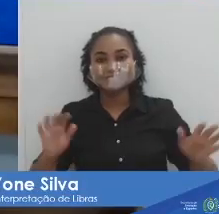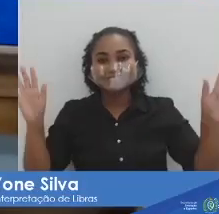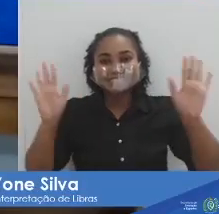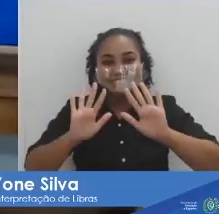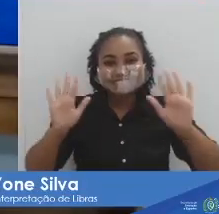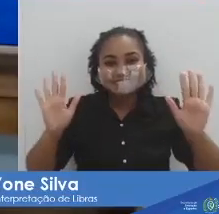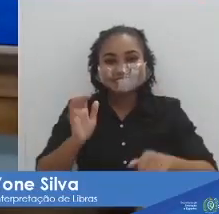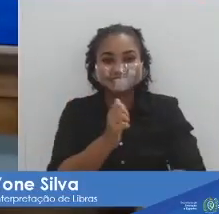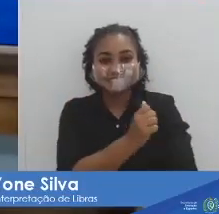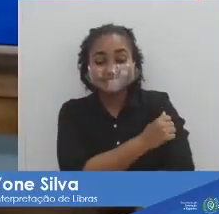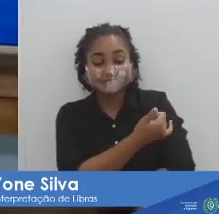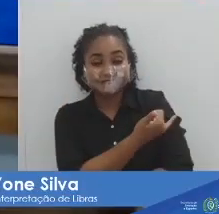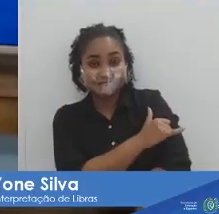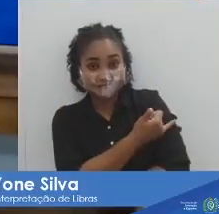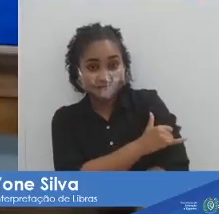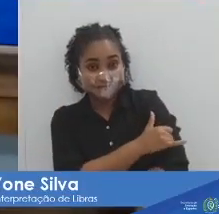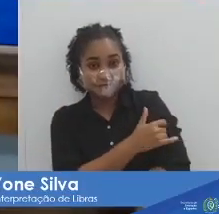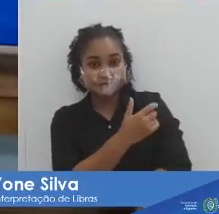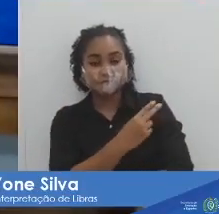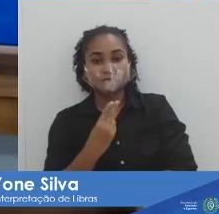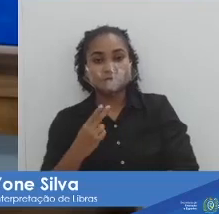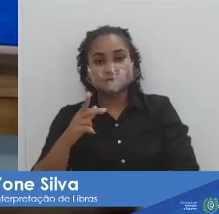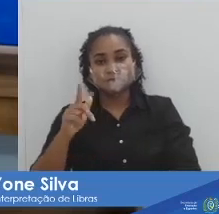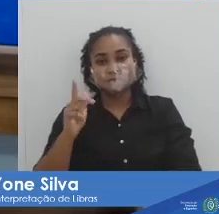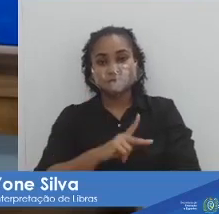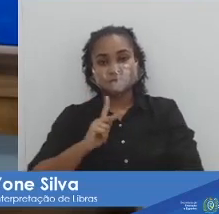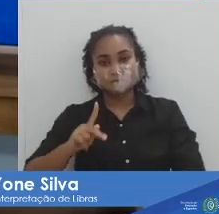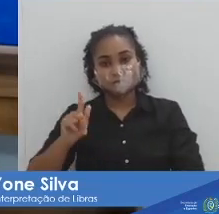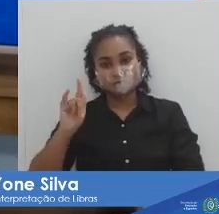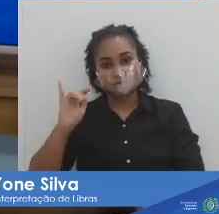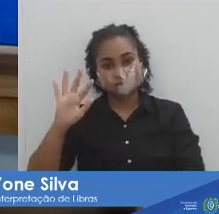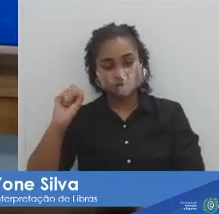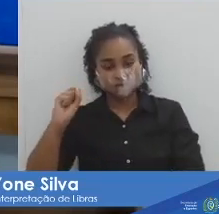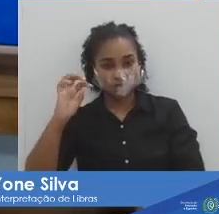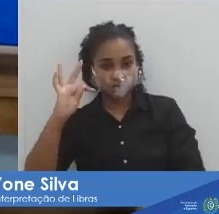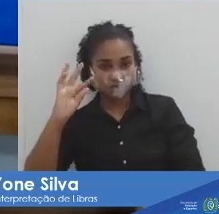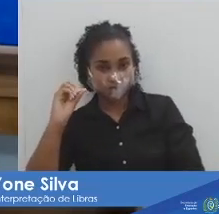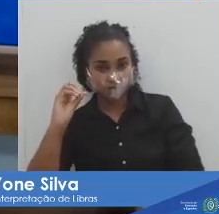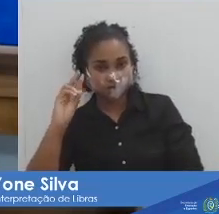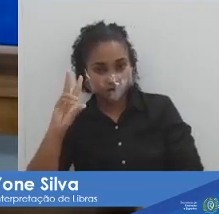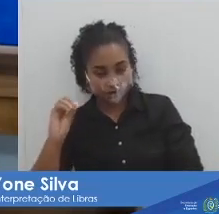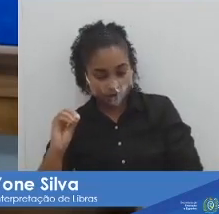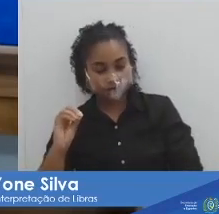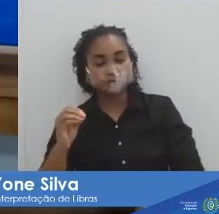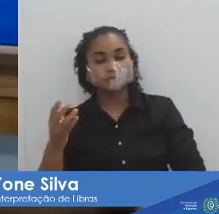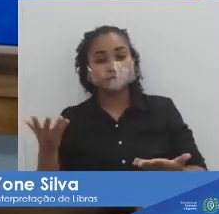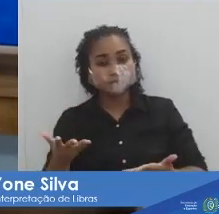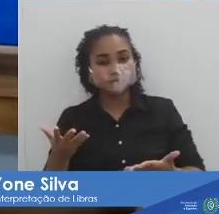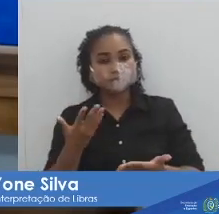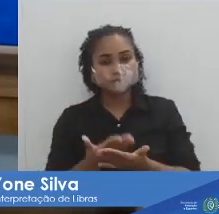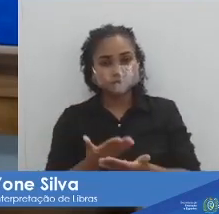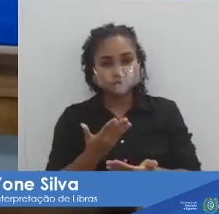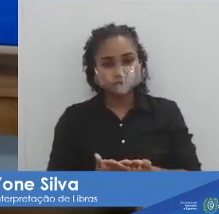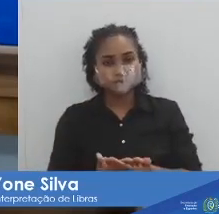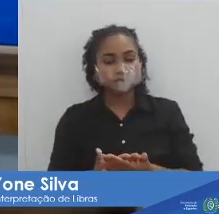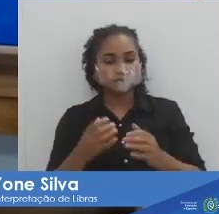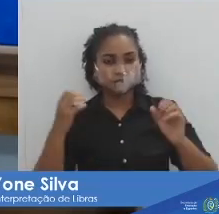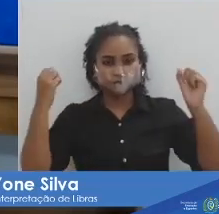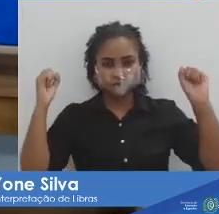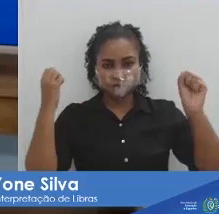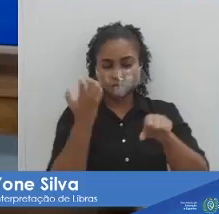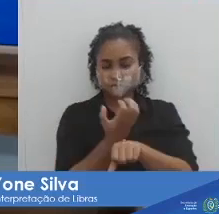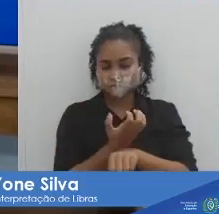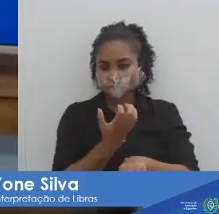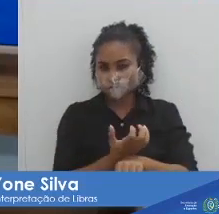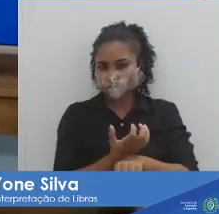Olá, estudantes da EJA. Meu nome é professor Gustavo Leite e vamos ter mais uma aula de Educação Física com o